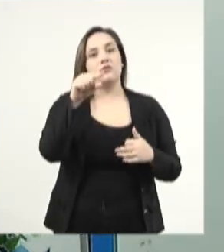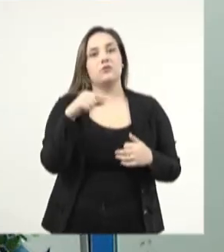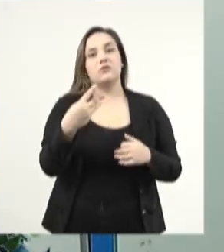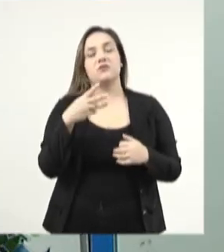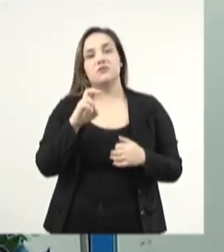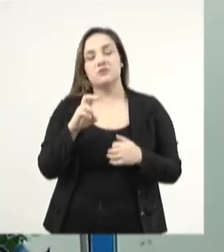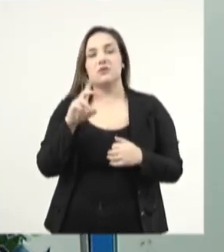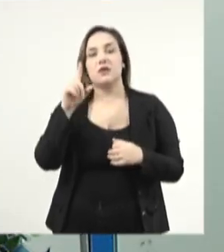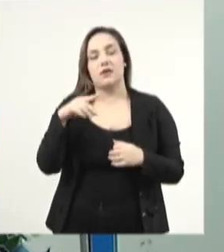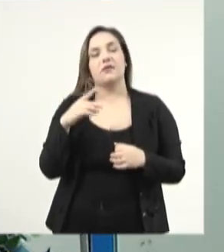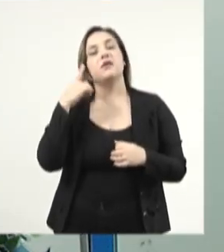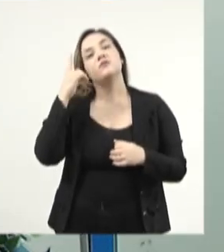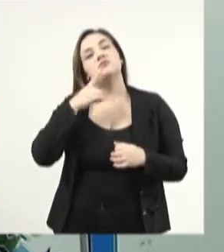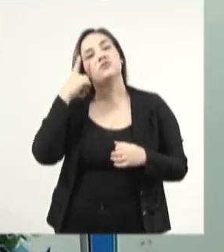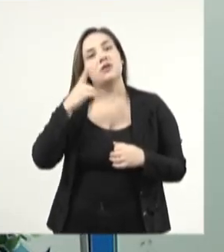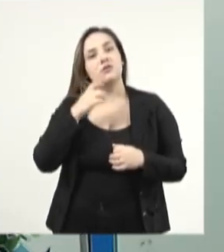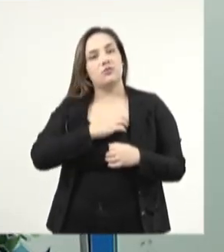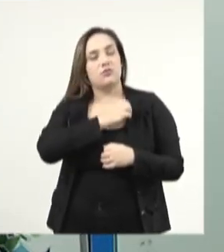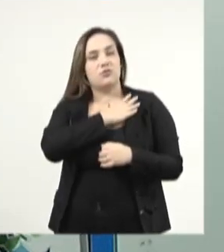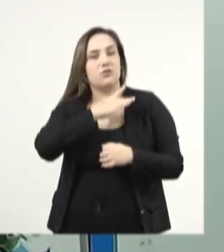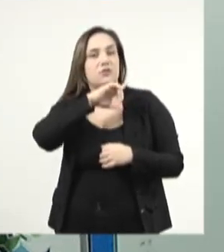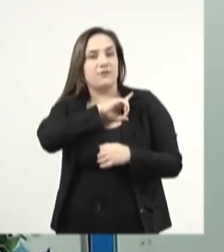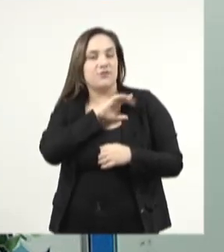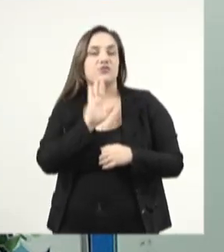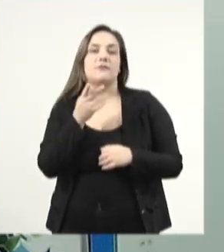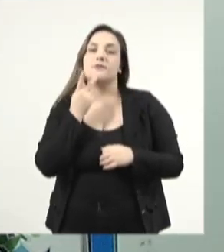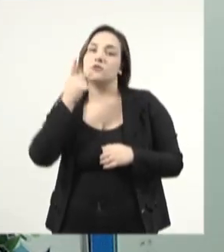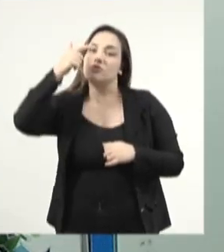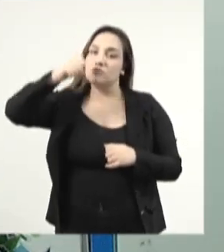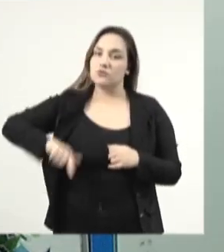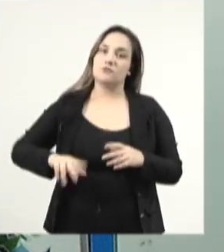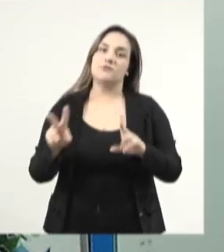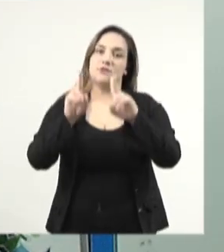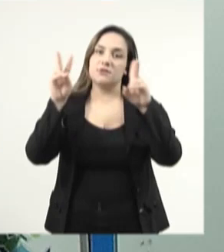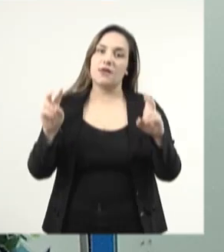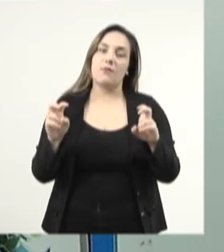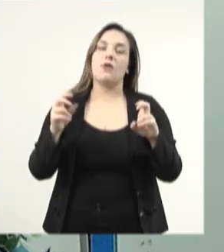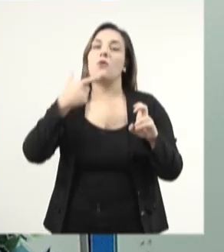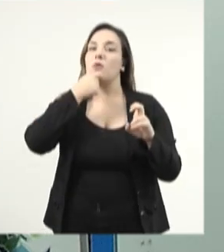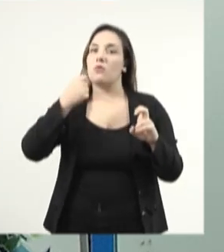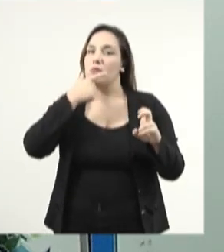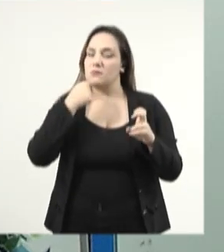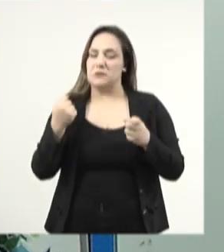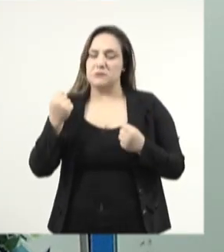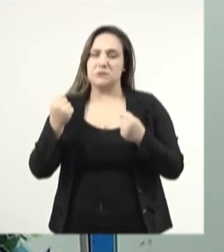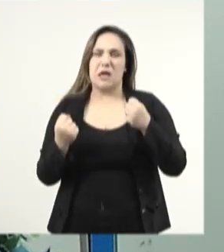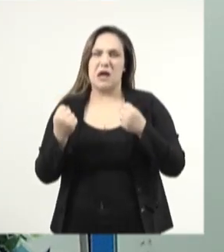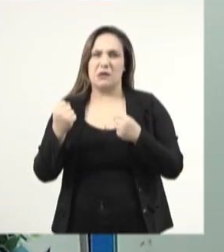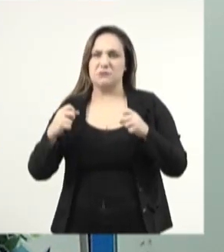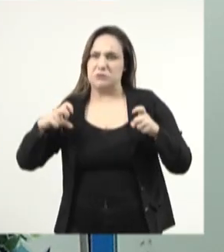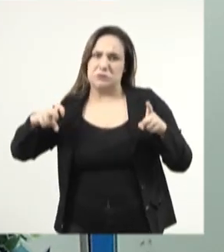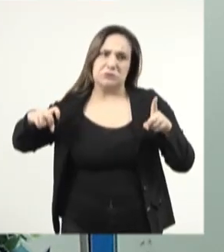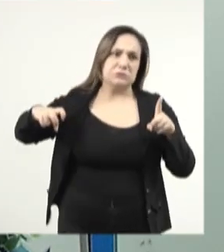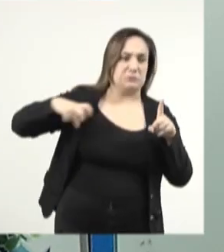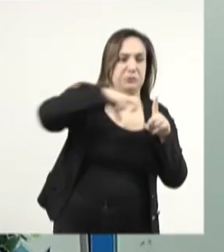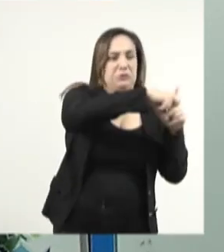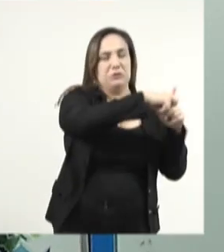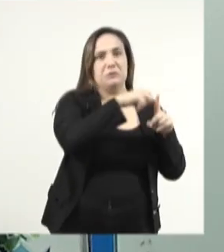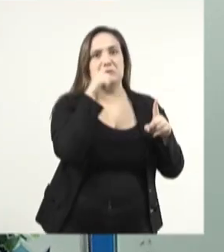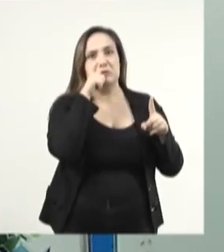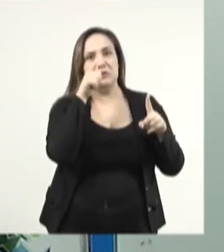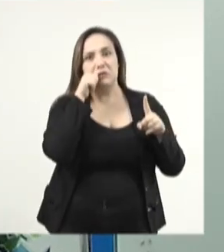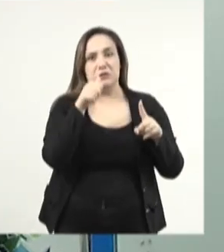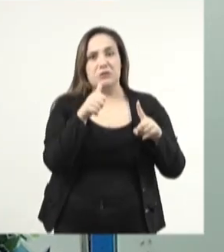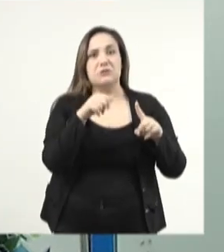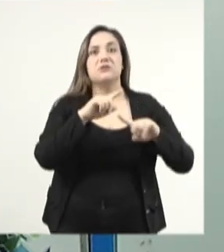deputado Coronel Davi, do PL, voltou mais uma vez a falar sobre o caso de um homem aqui em Campo Grande que atropelou a esposa e